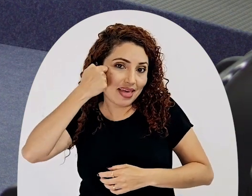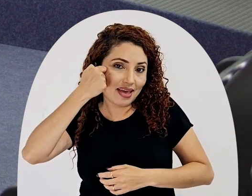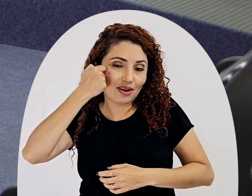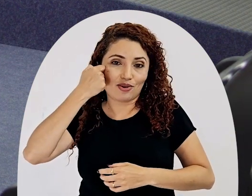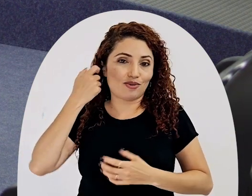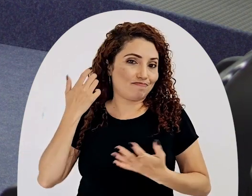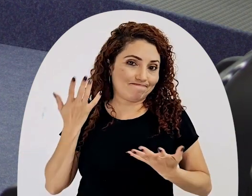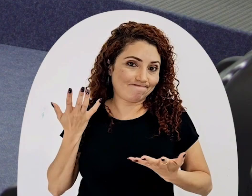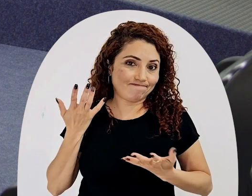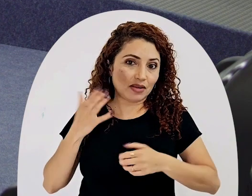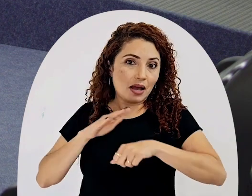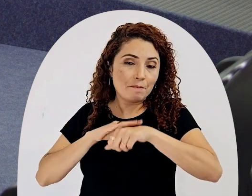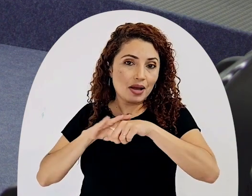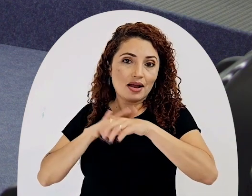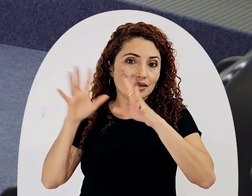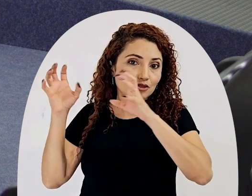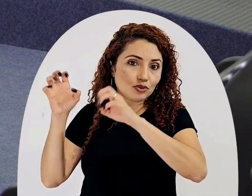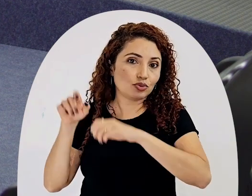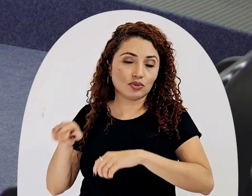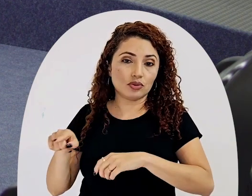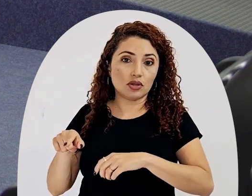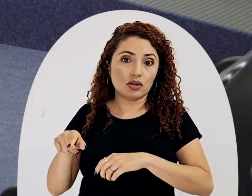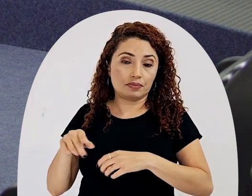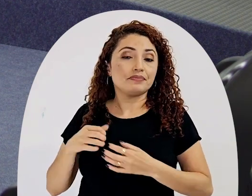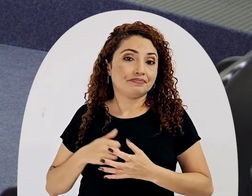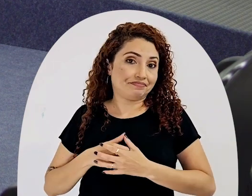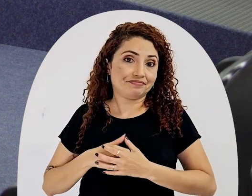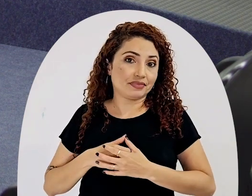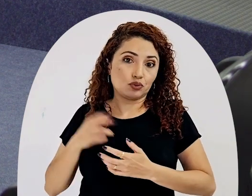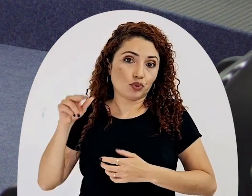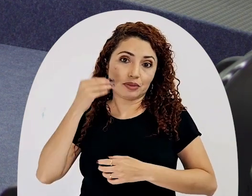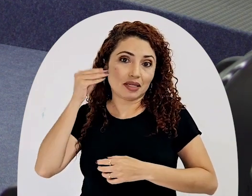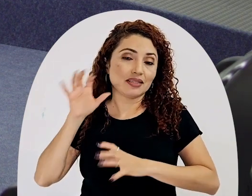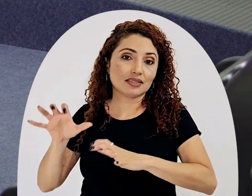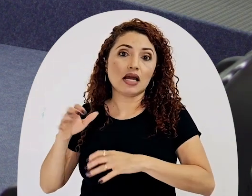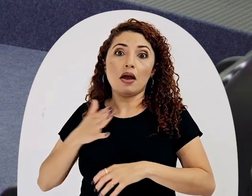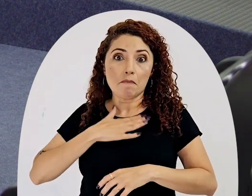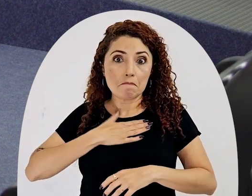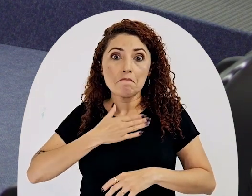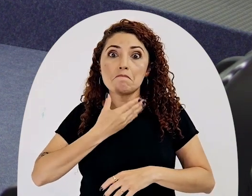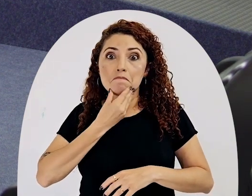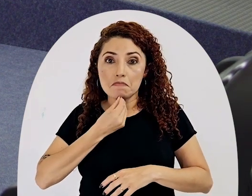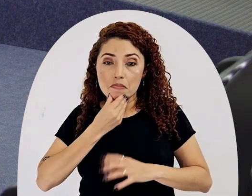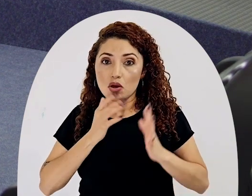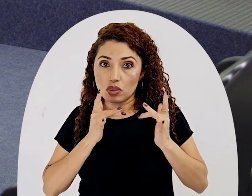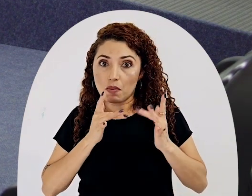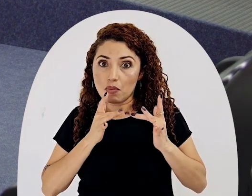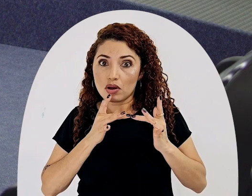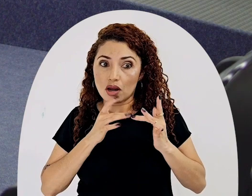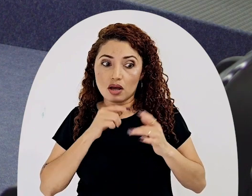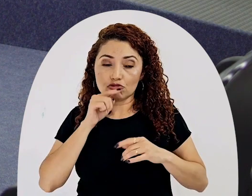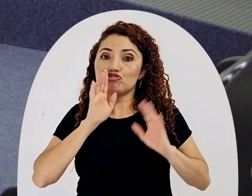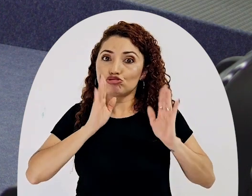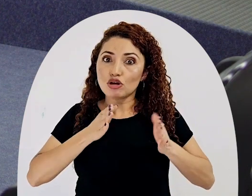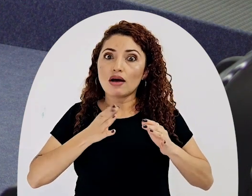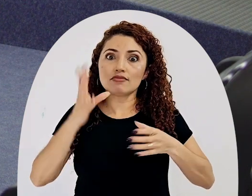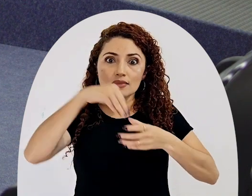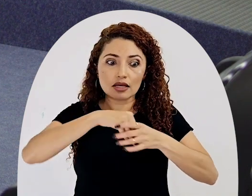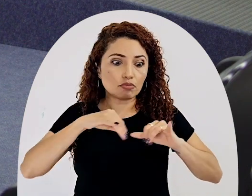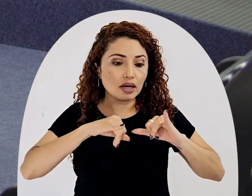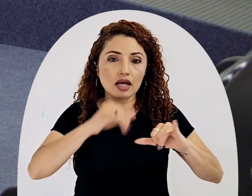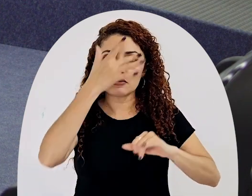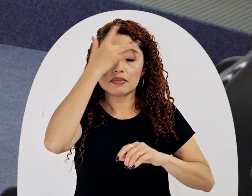meu namorado até hoje é seguido em supermercados, simplesmente porque ele é um homem preto retinto. E aí eu sempre brinco que as